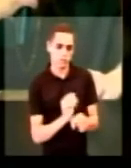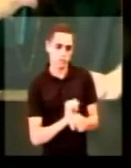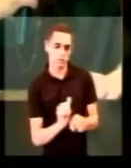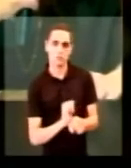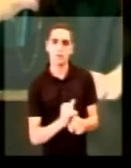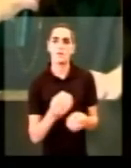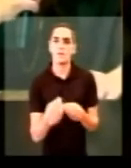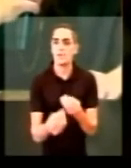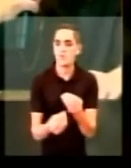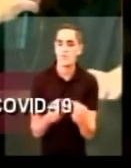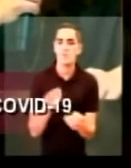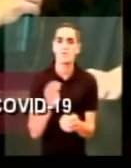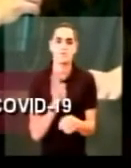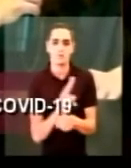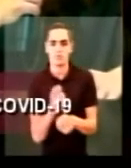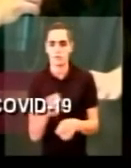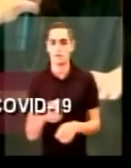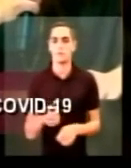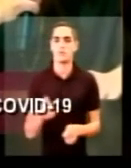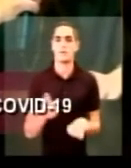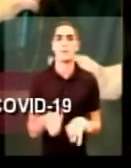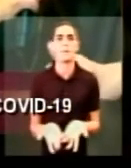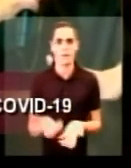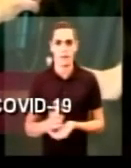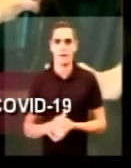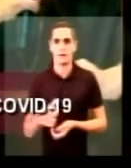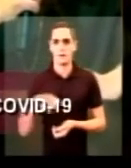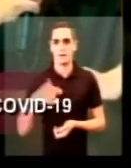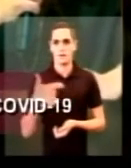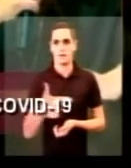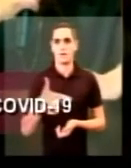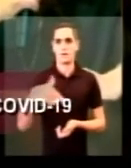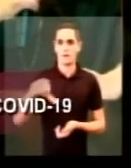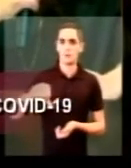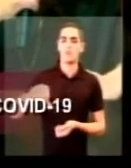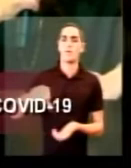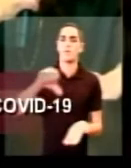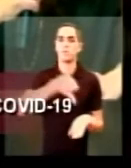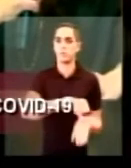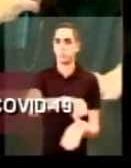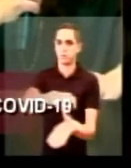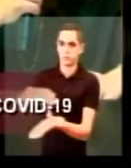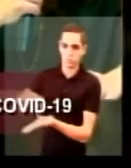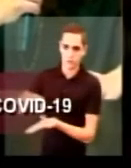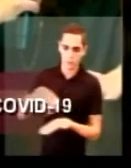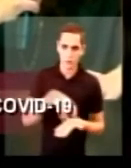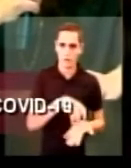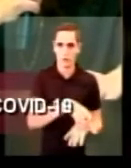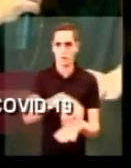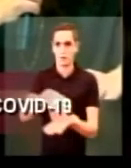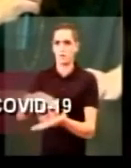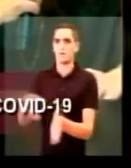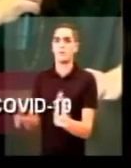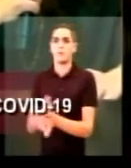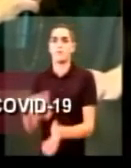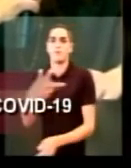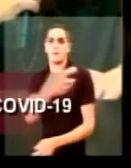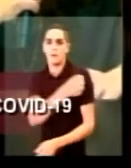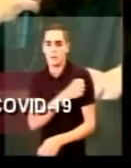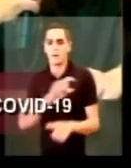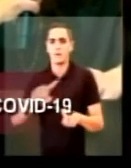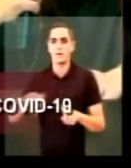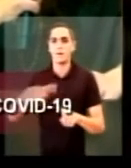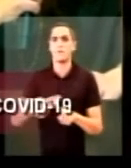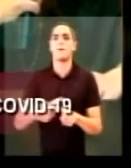São 29 pontos de vacinação entre unidades de saúde e esses outros locais, além das equipes móveis. E nós aí levantamos cerca